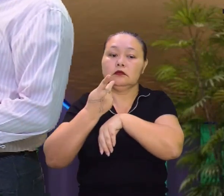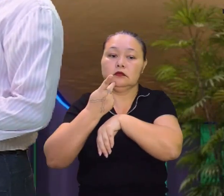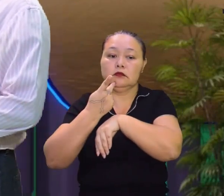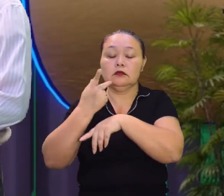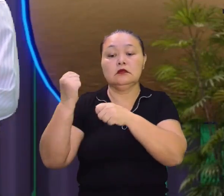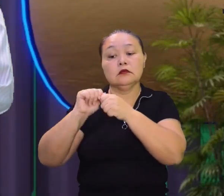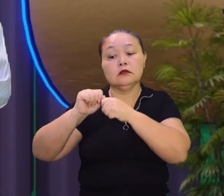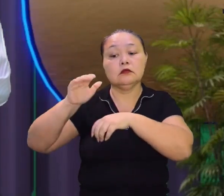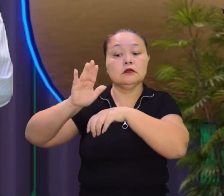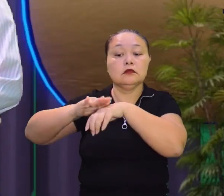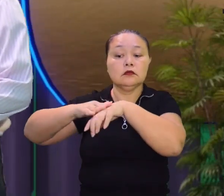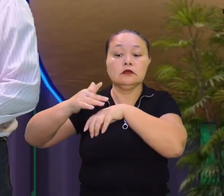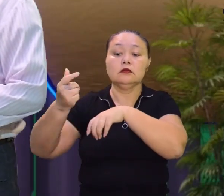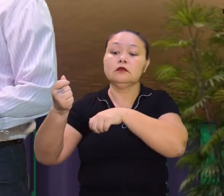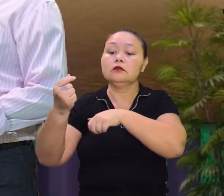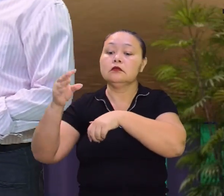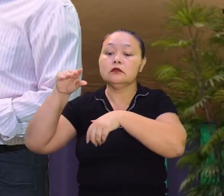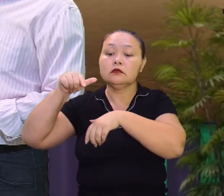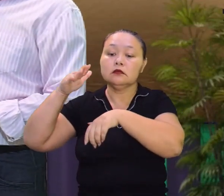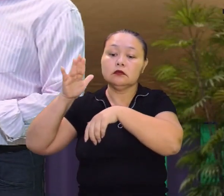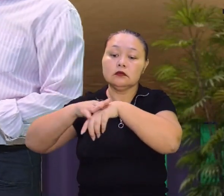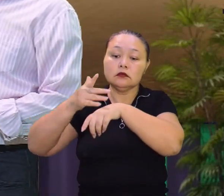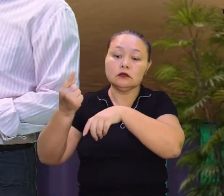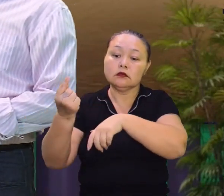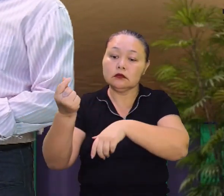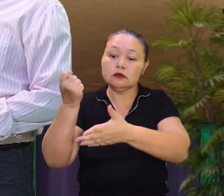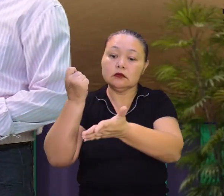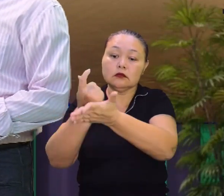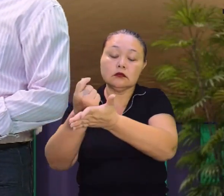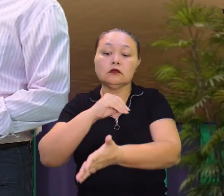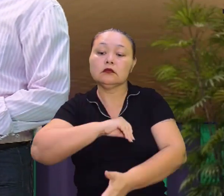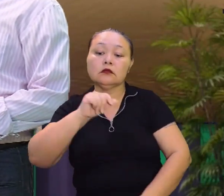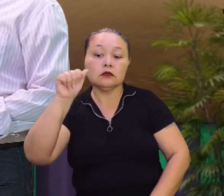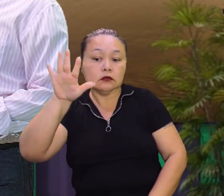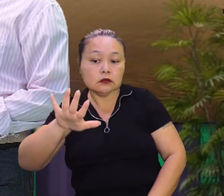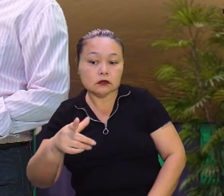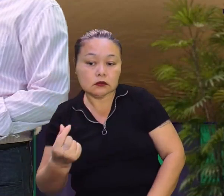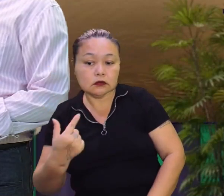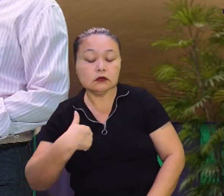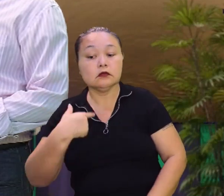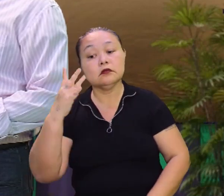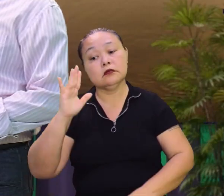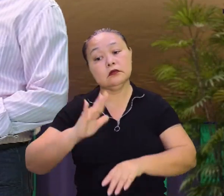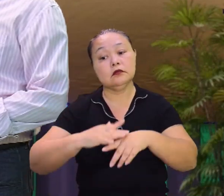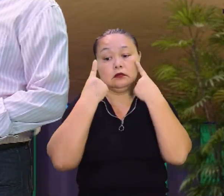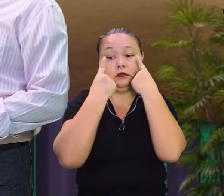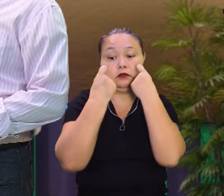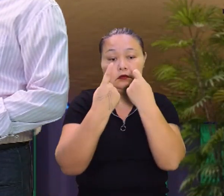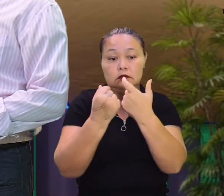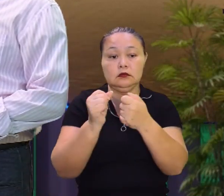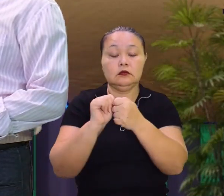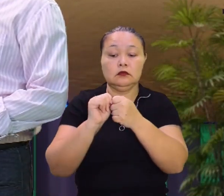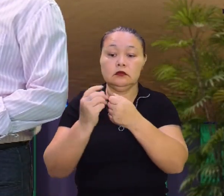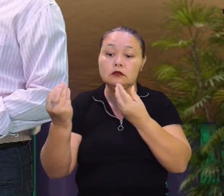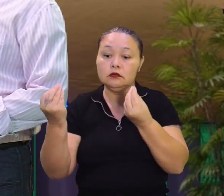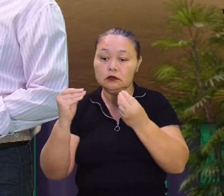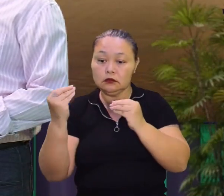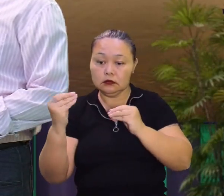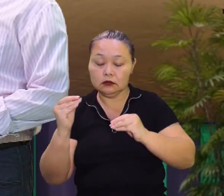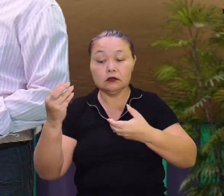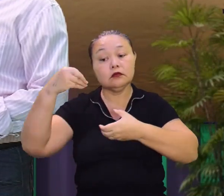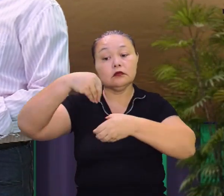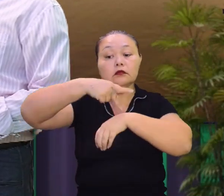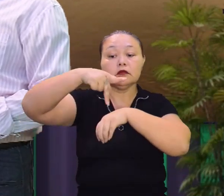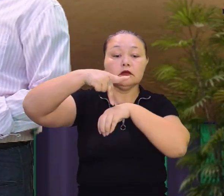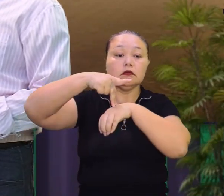falar, mão de obra barata dentro dos novos tigres asiáticos. Então, é bem mais interessante eu montar esse produto lá